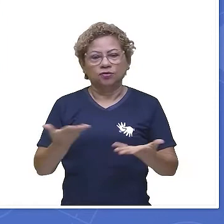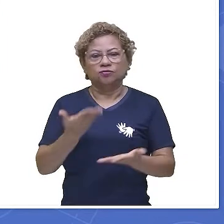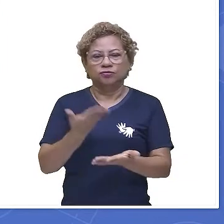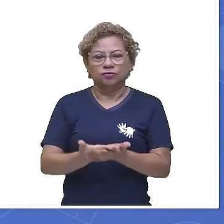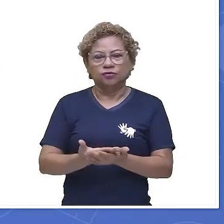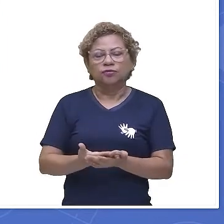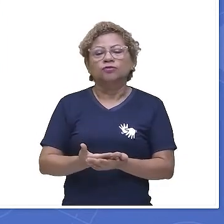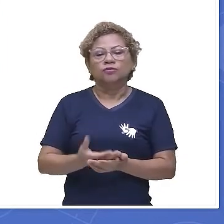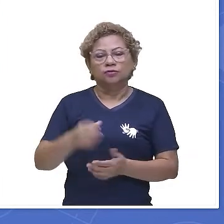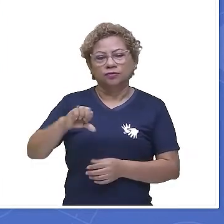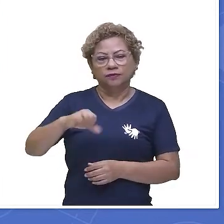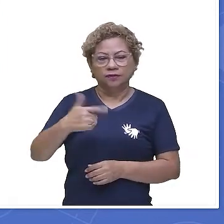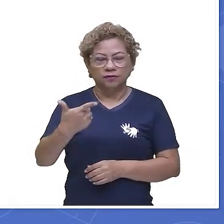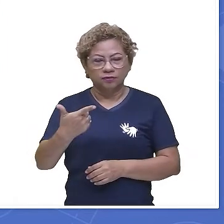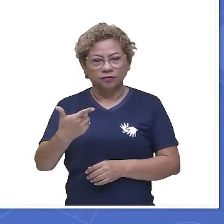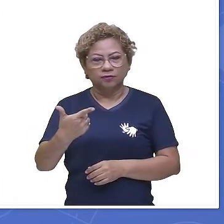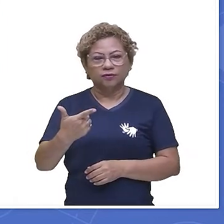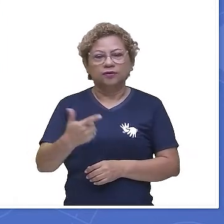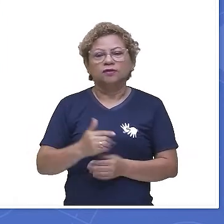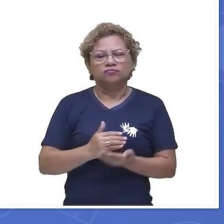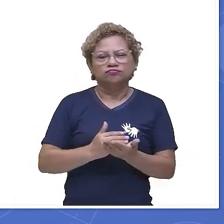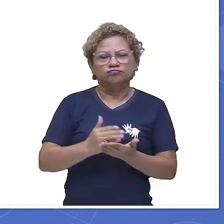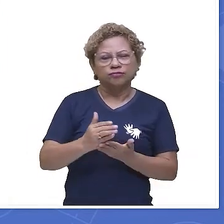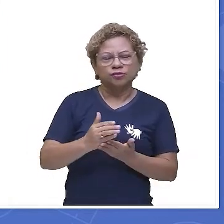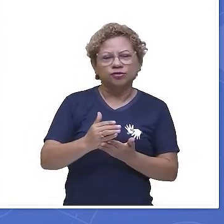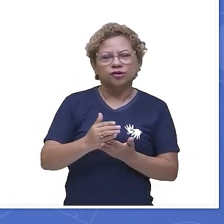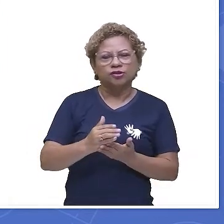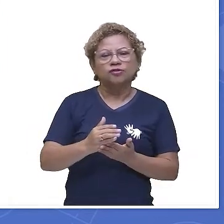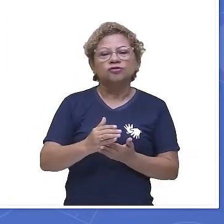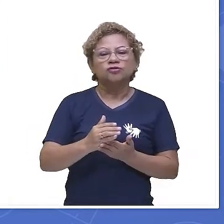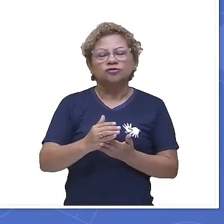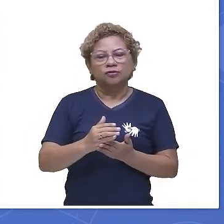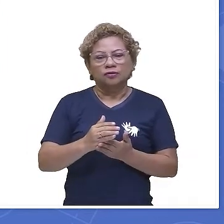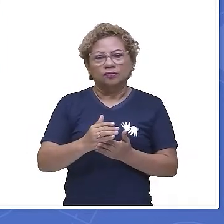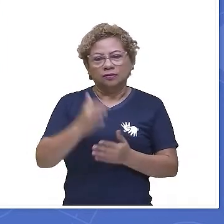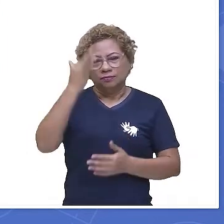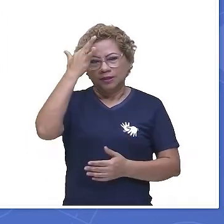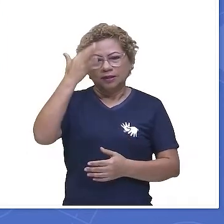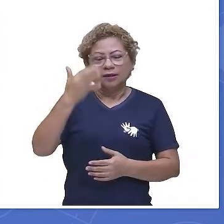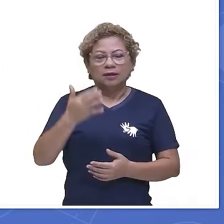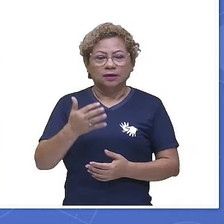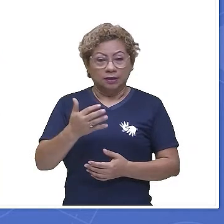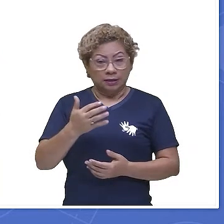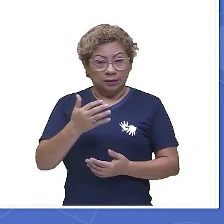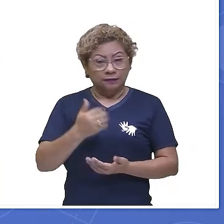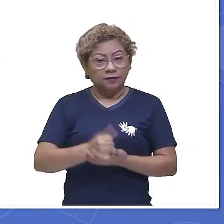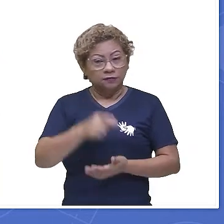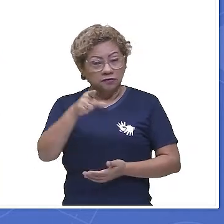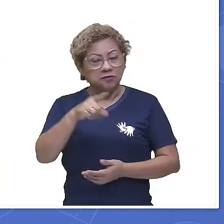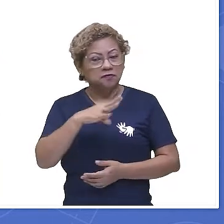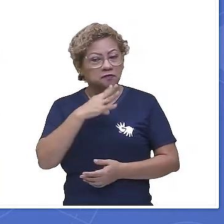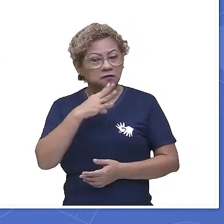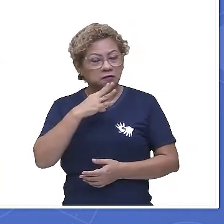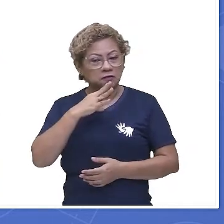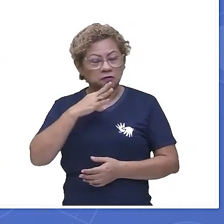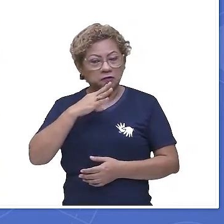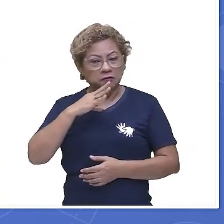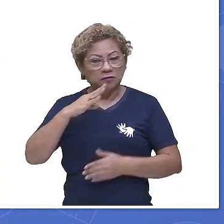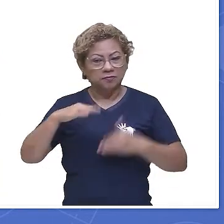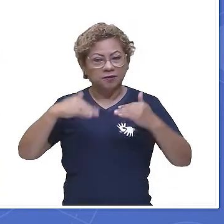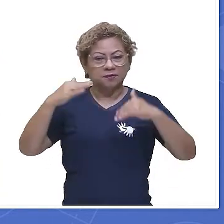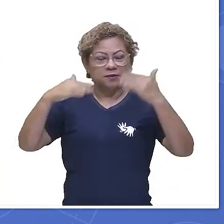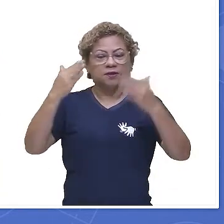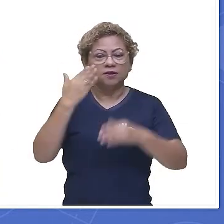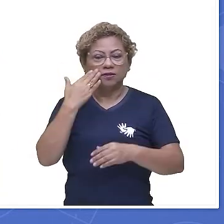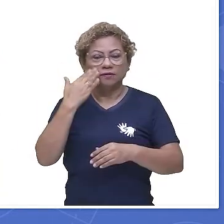é a Introdução ao Estudo da Física. Então pessoal, vamos começar nossa aula assistindo um vídeo